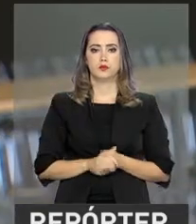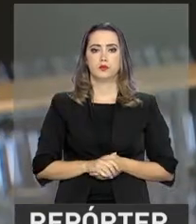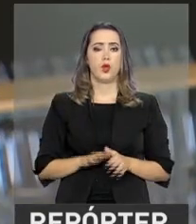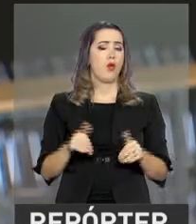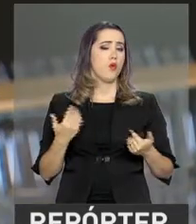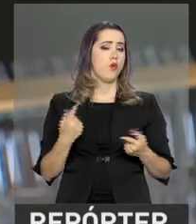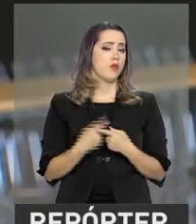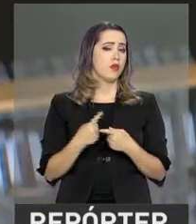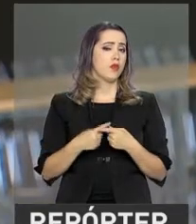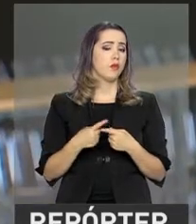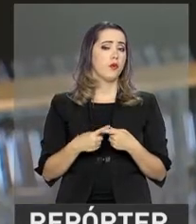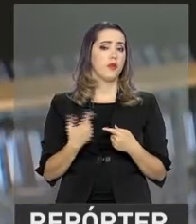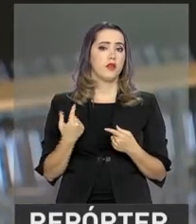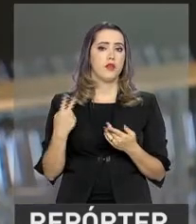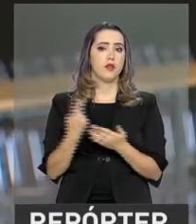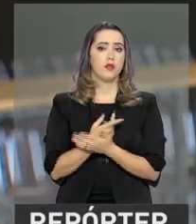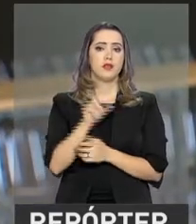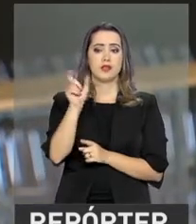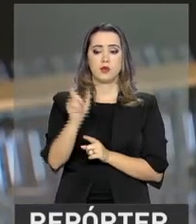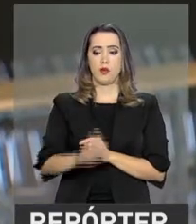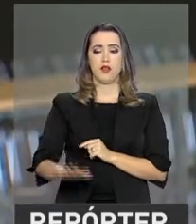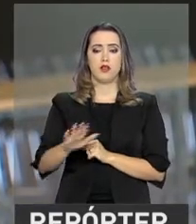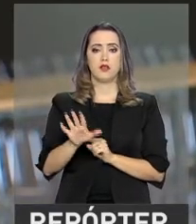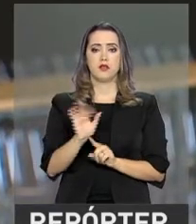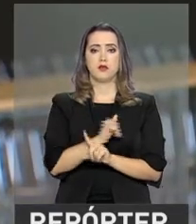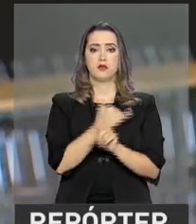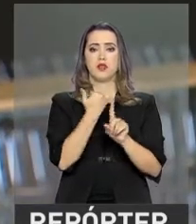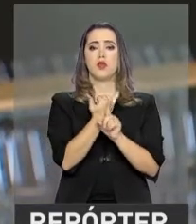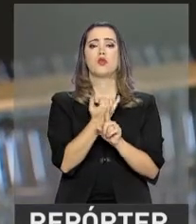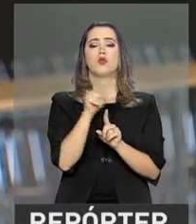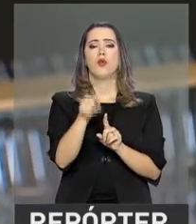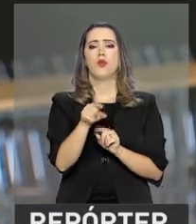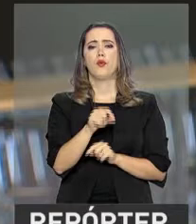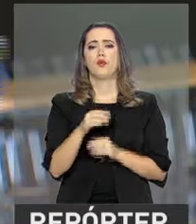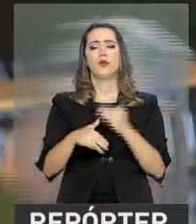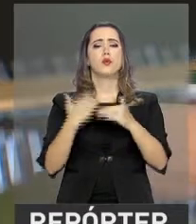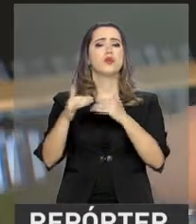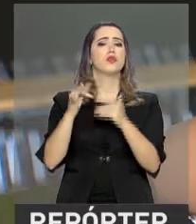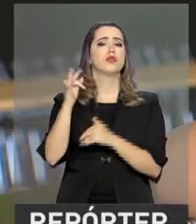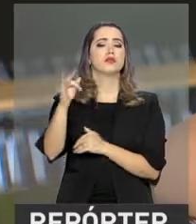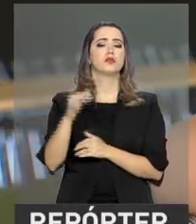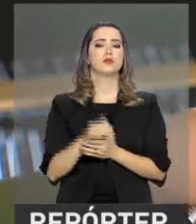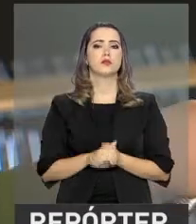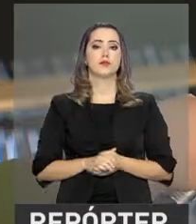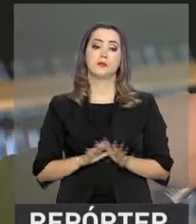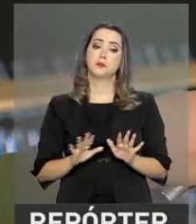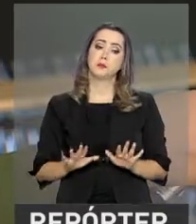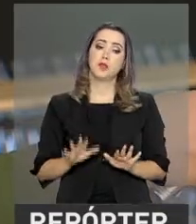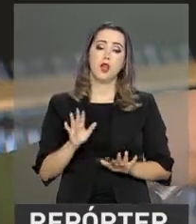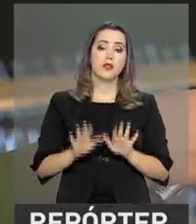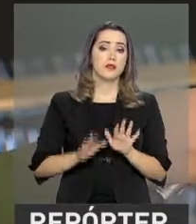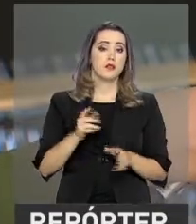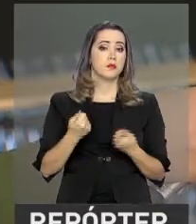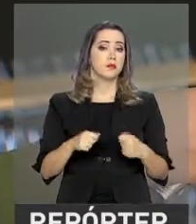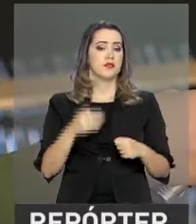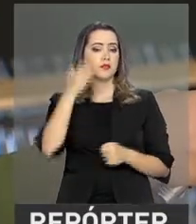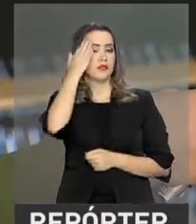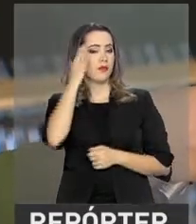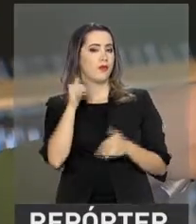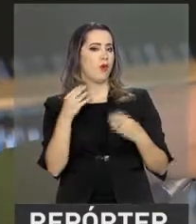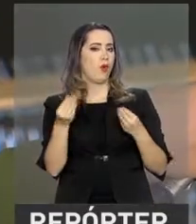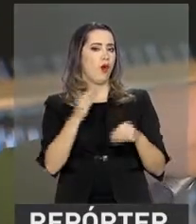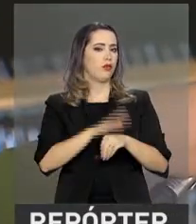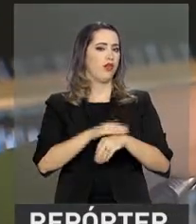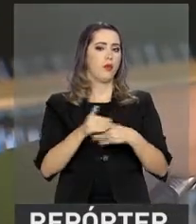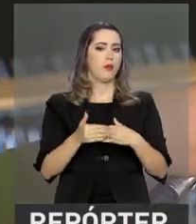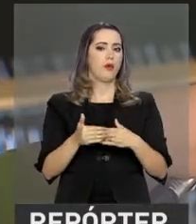são as consequências para uma criança que sofre bullying? O que isso pode causar para uma criança ou para um adolescente? Isso vai depender muito da quantidade de